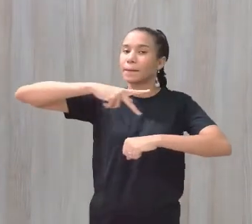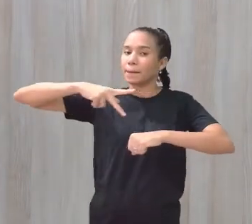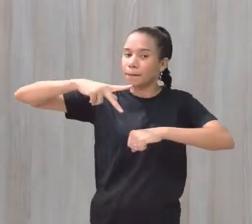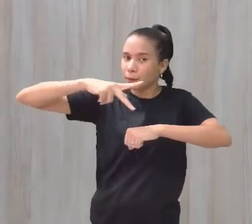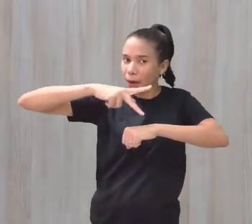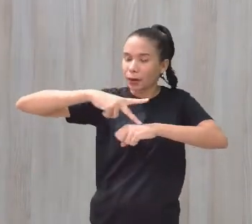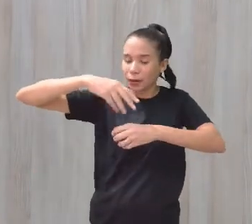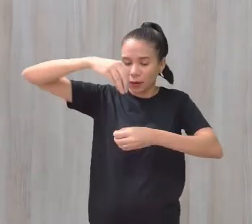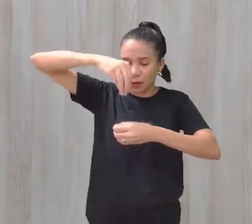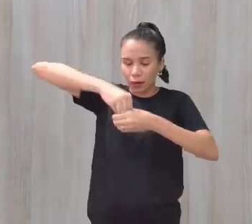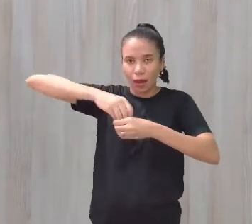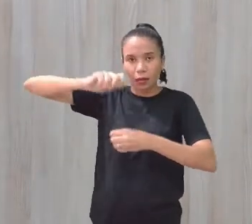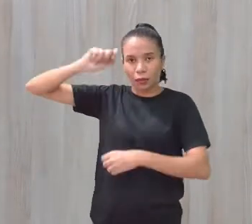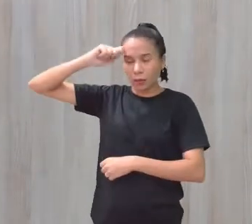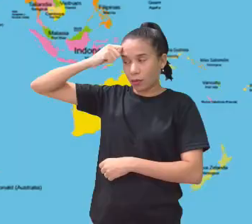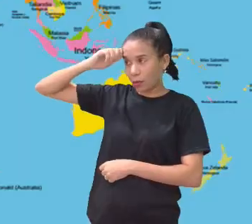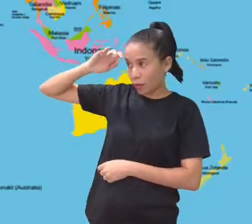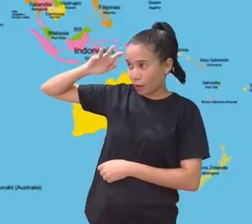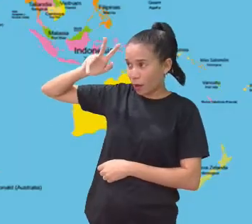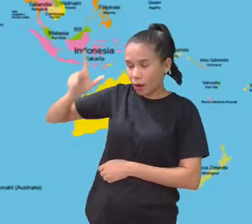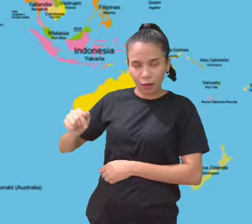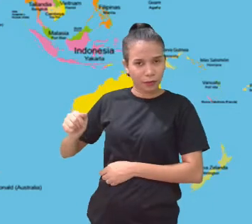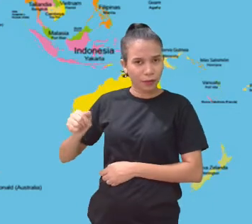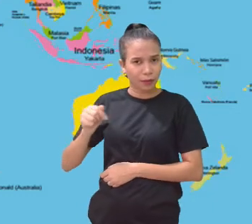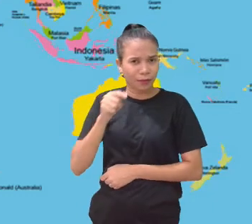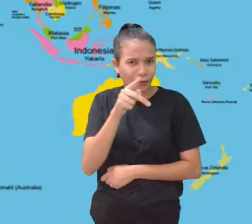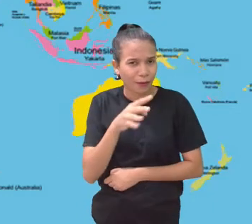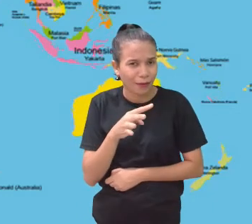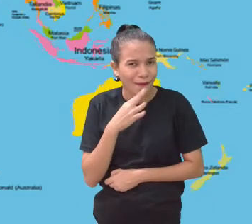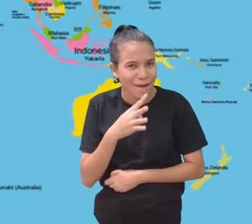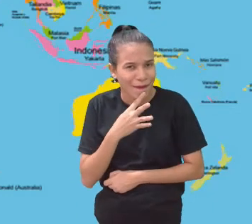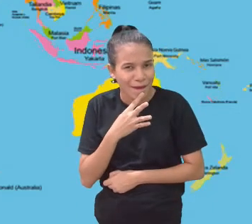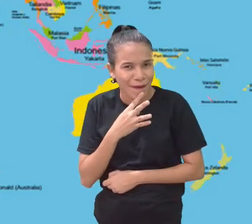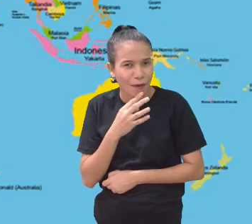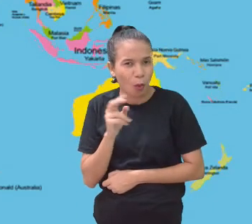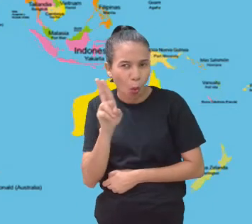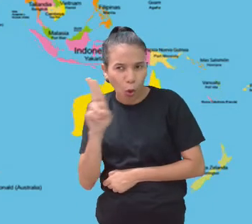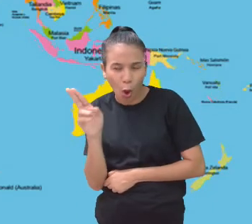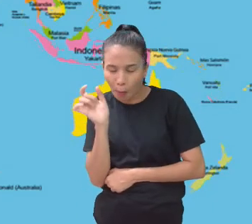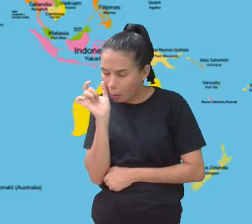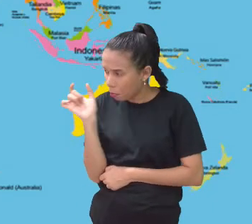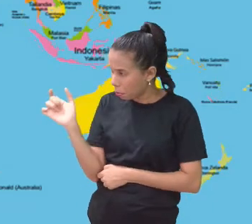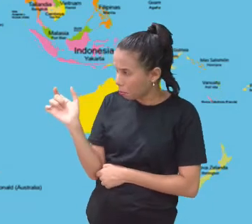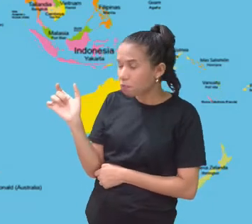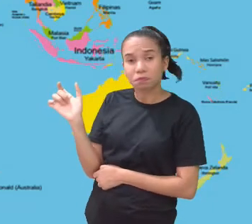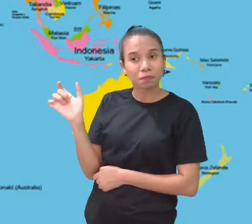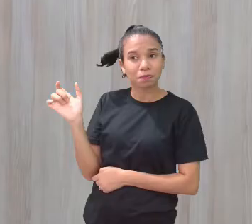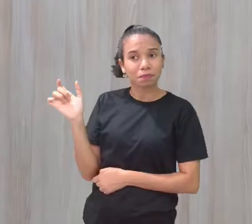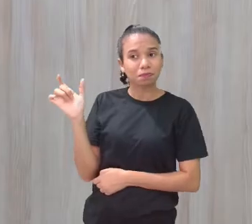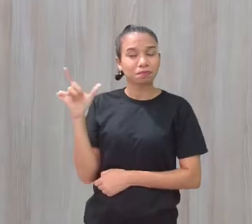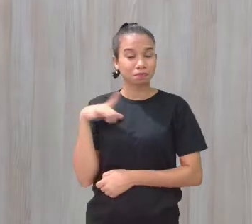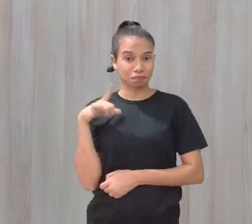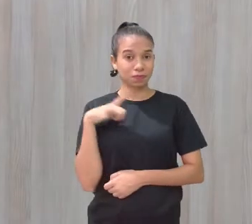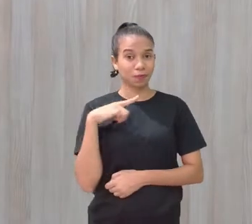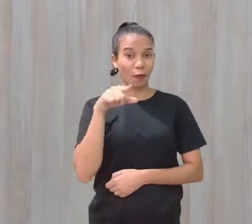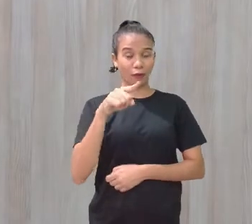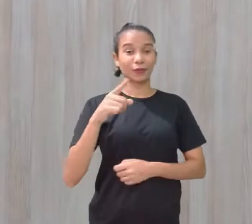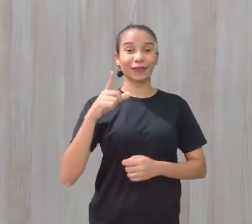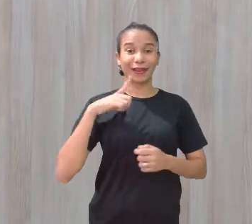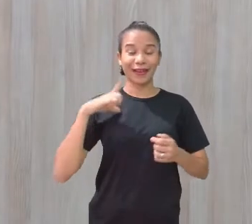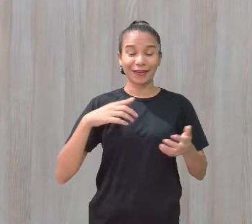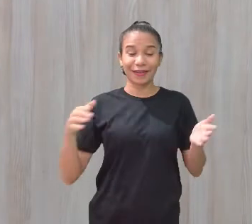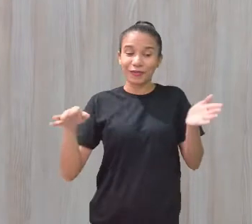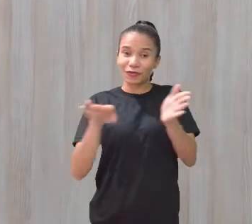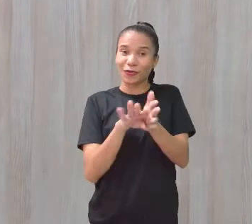países independentes. E aí, você conhece, sabe o nome de algum país africano aí? E aí, você que